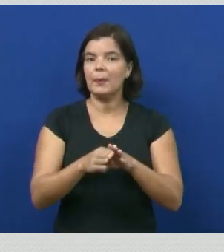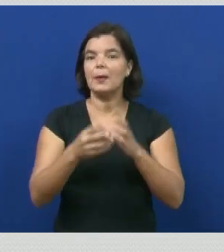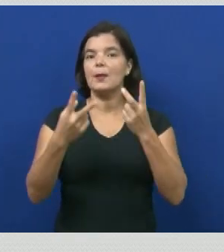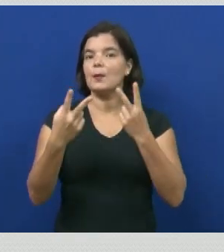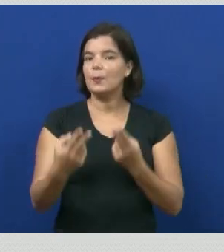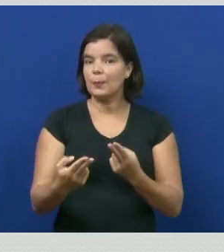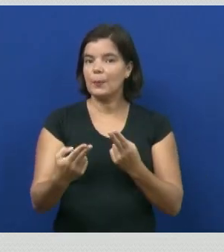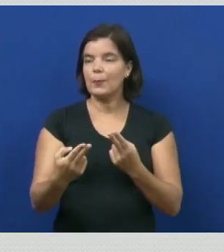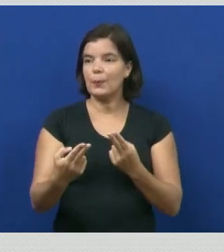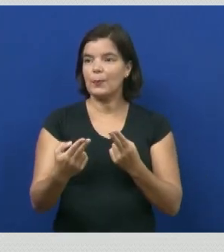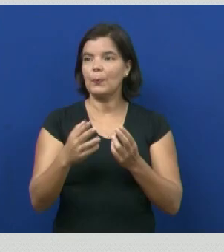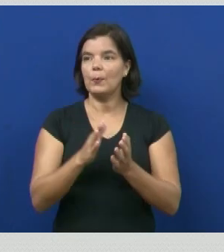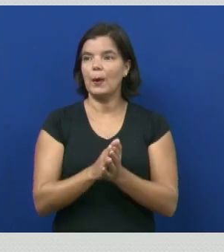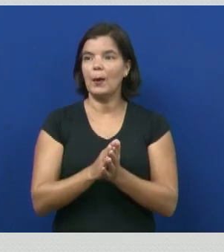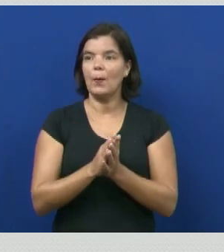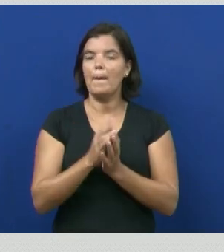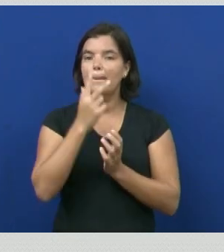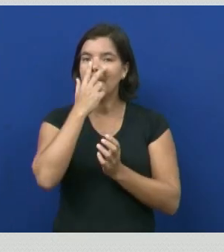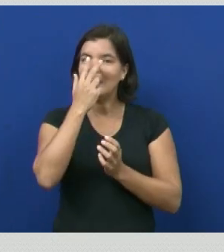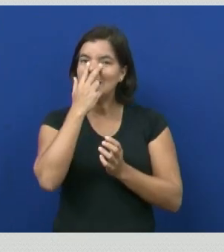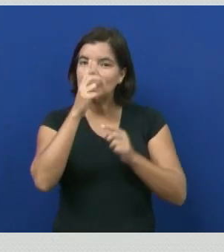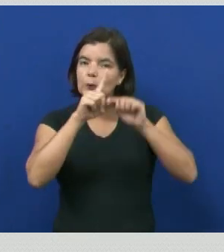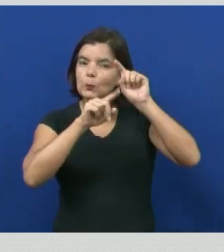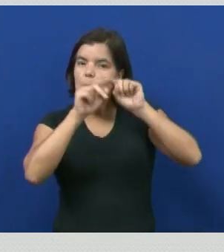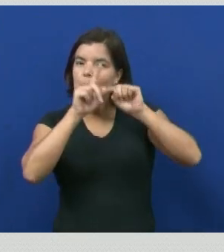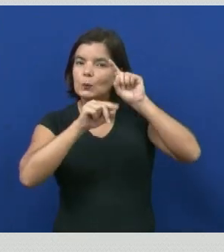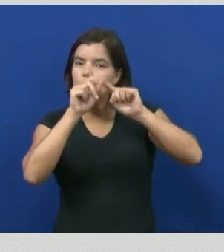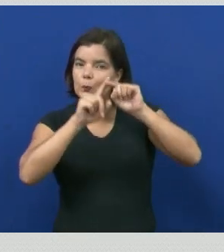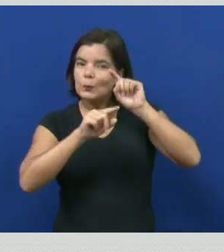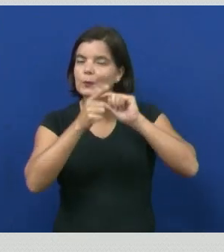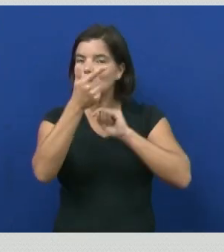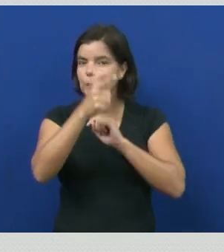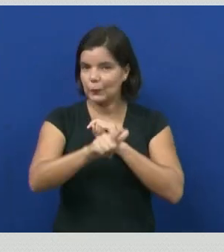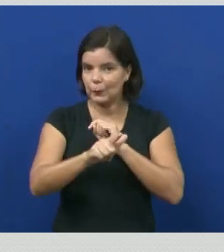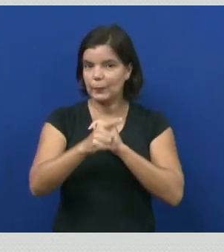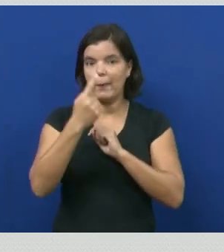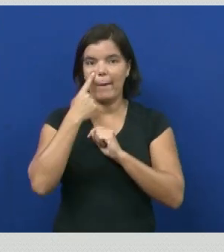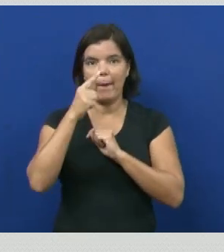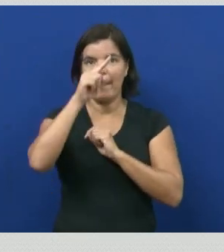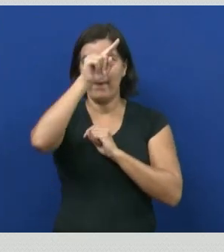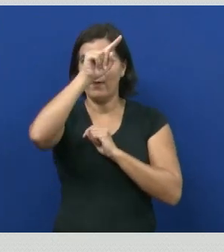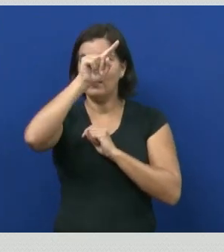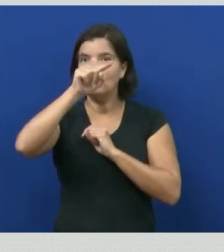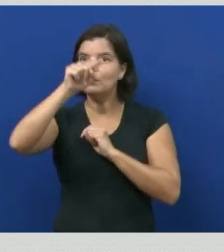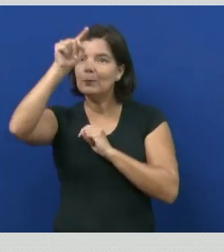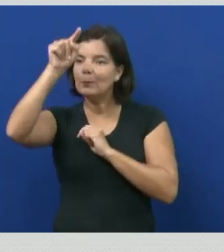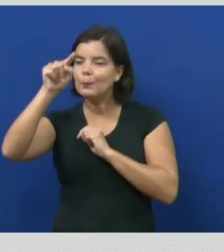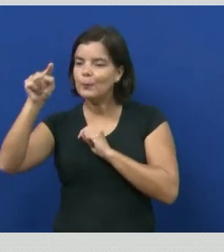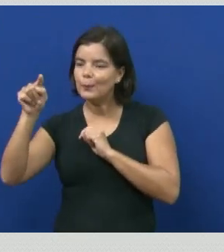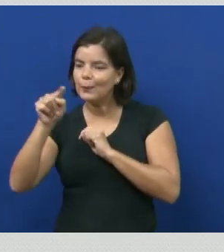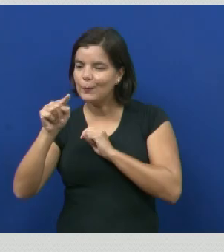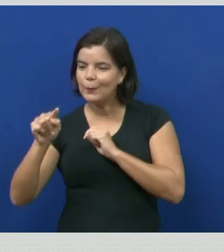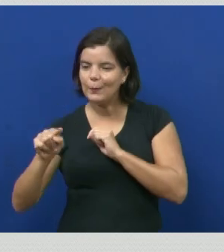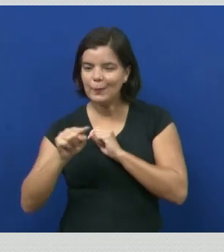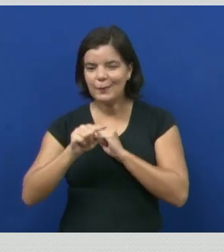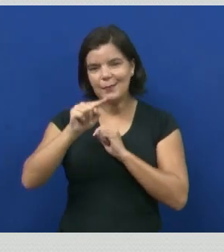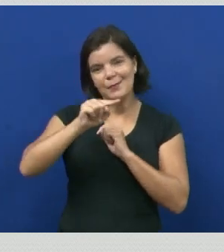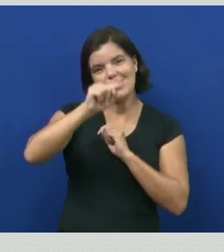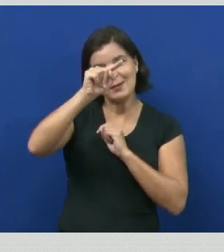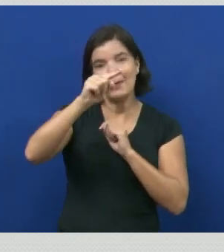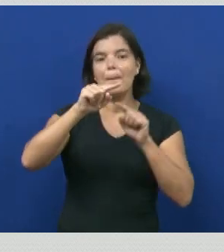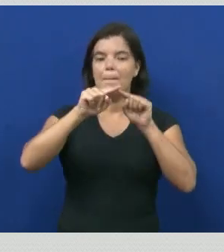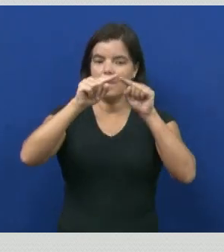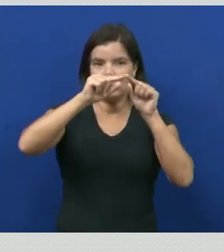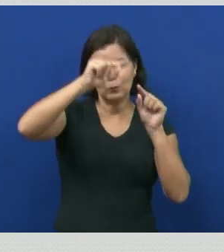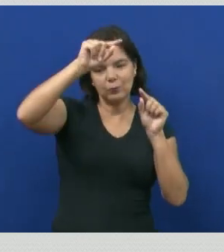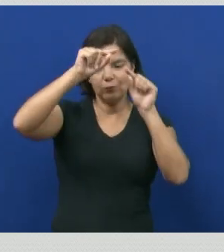também como essa outra imagem. Novamente, vemos que é fechada e formadas por linhas